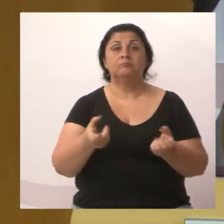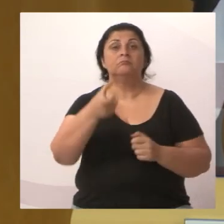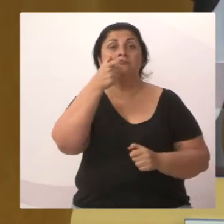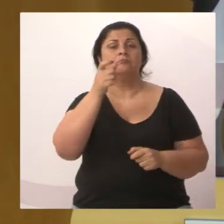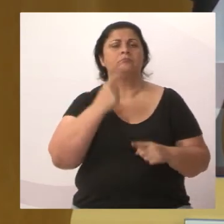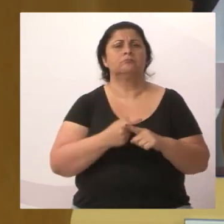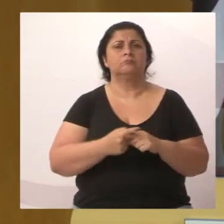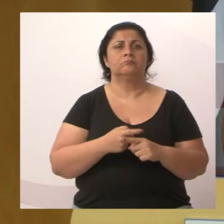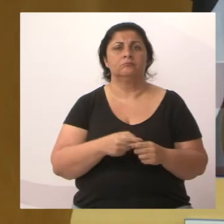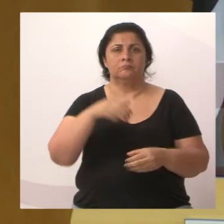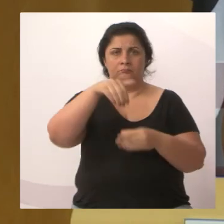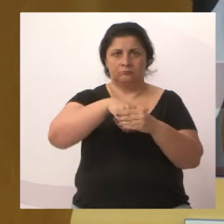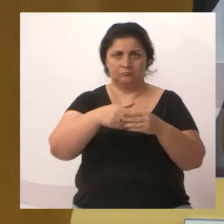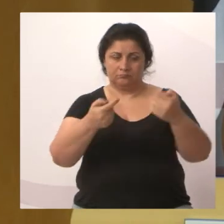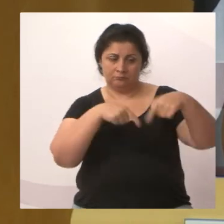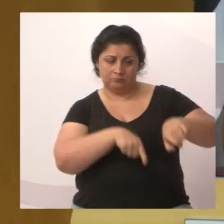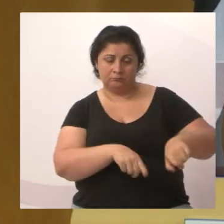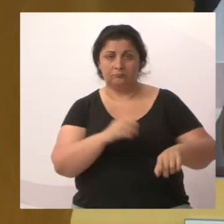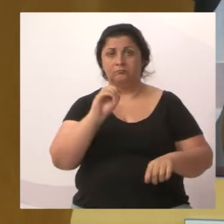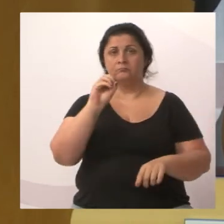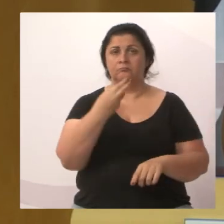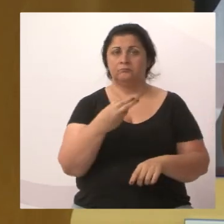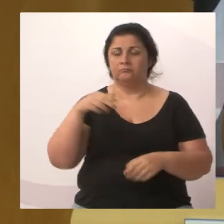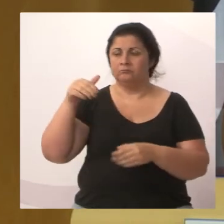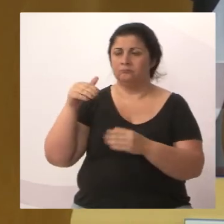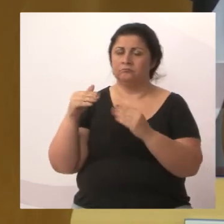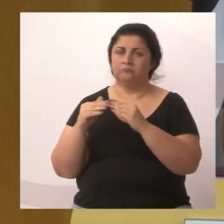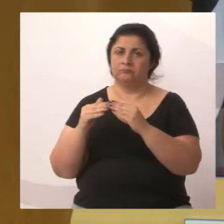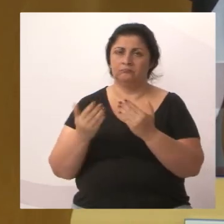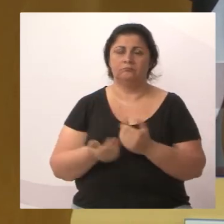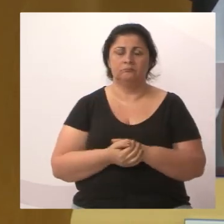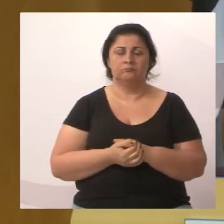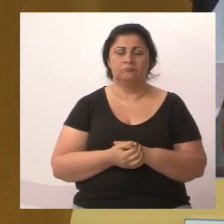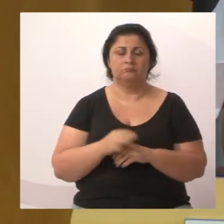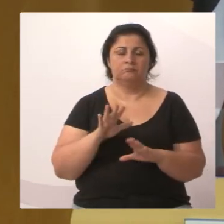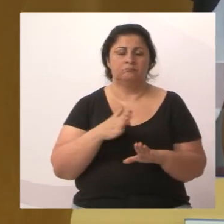votar contra ou a favor. Fica aqui a minha contribuição.